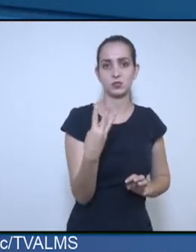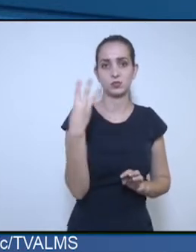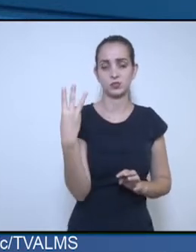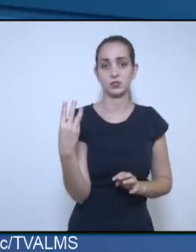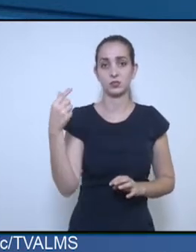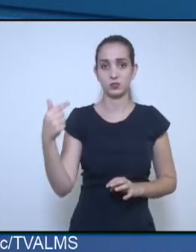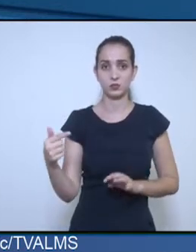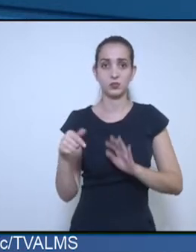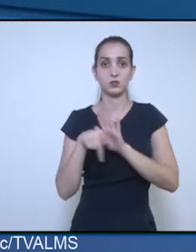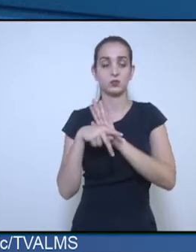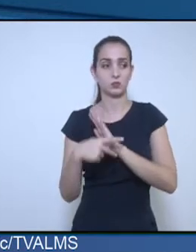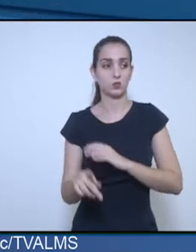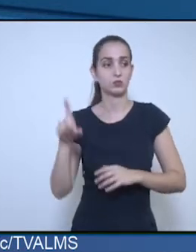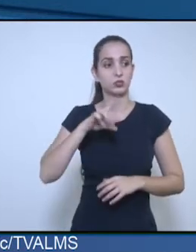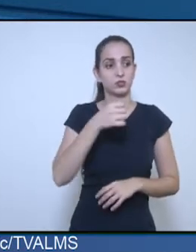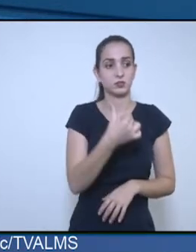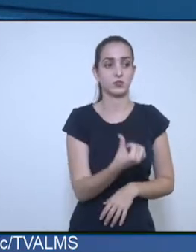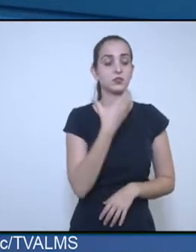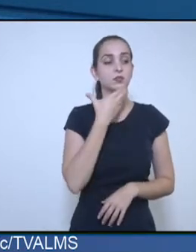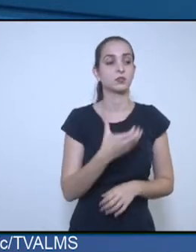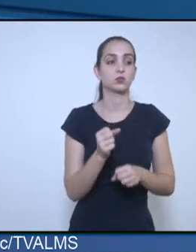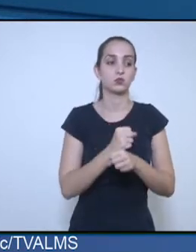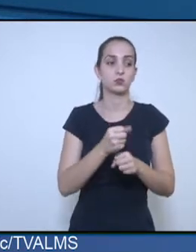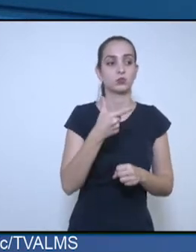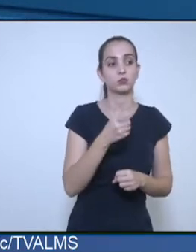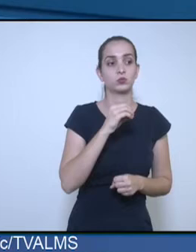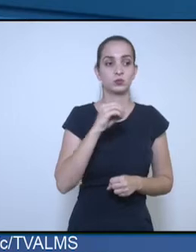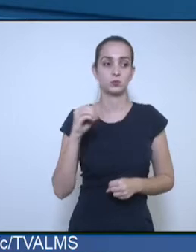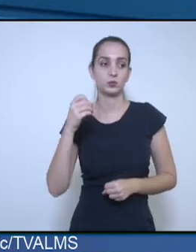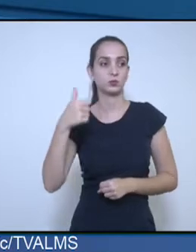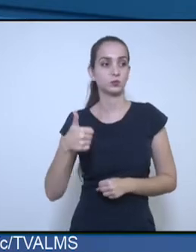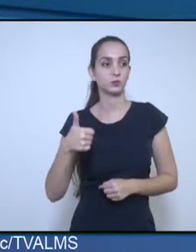2.337, de minha autoria, de 6 de dezembro de 2001,